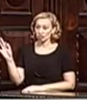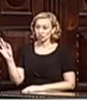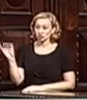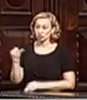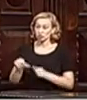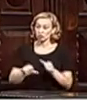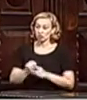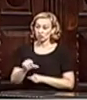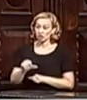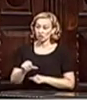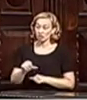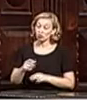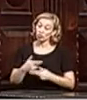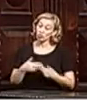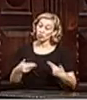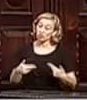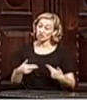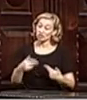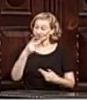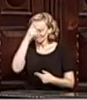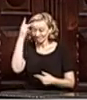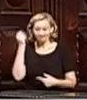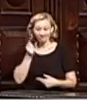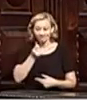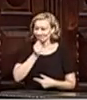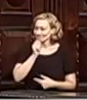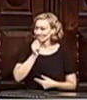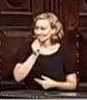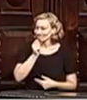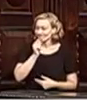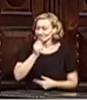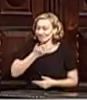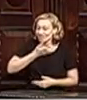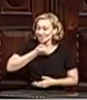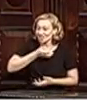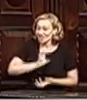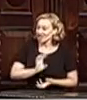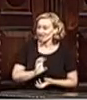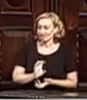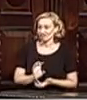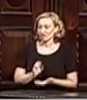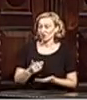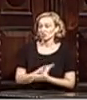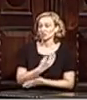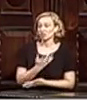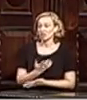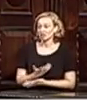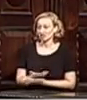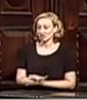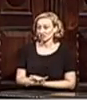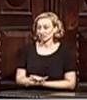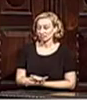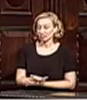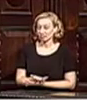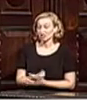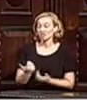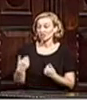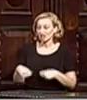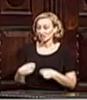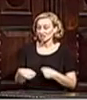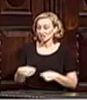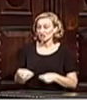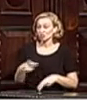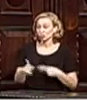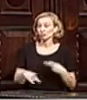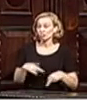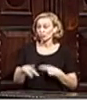que ninguém gostaria que acontecesse, porque o que nós queremos é que as nossas instituições dessem conta das necessidades da nossa